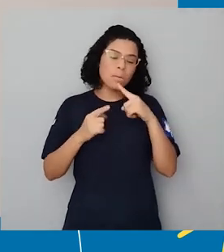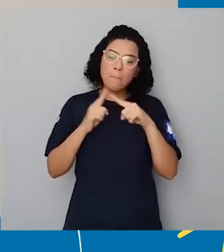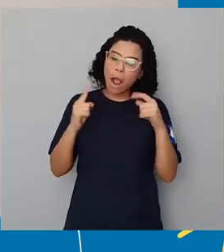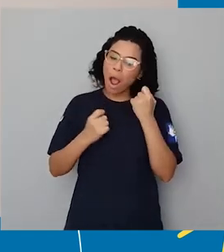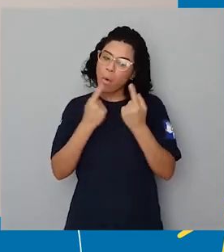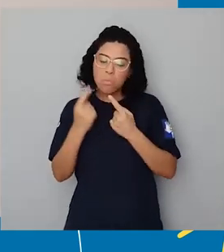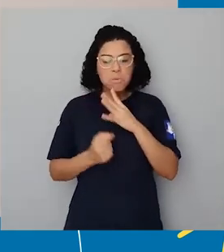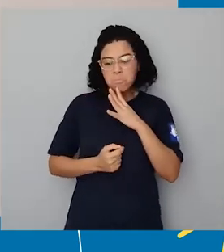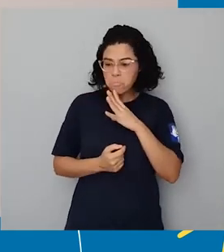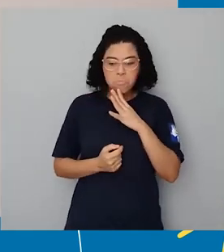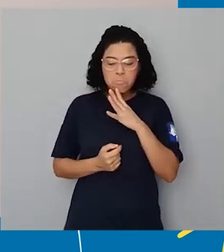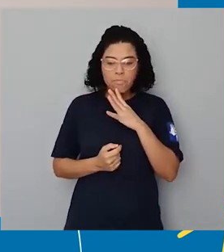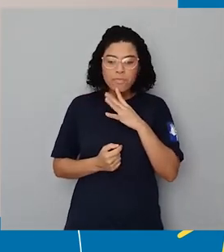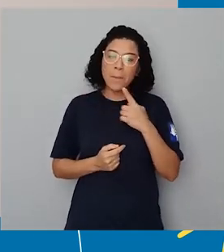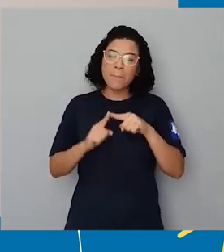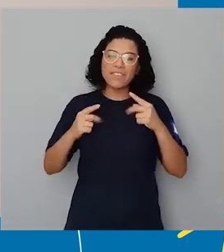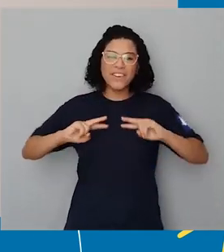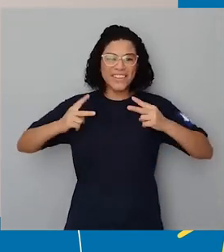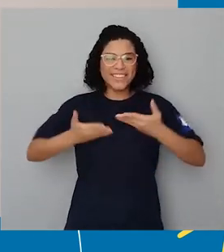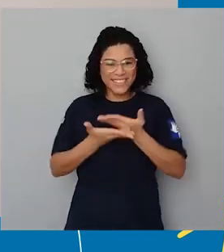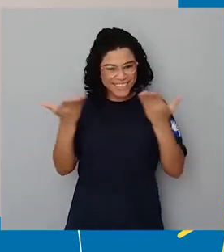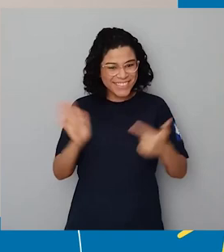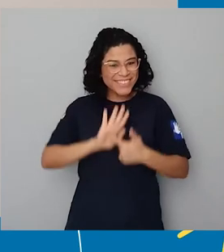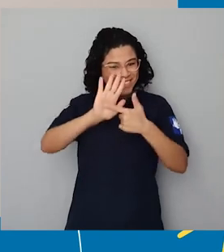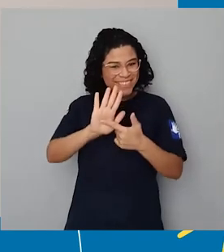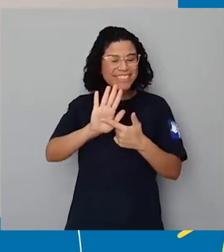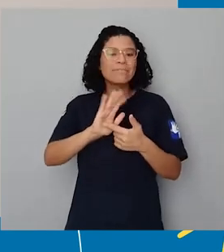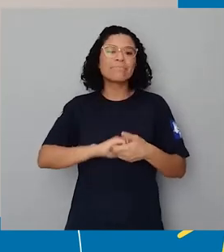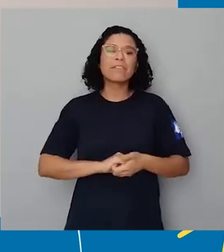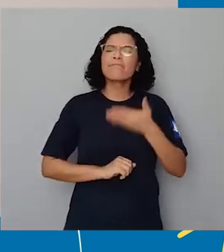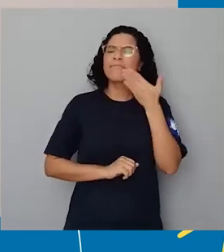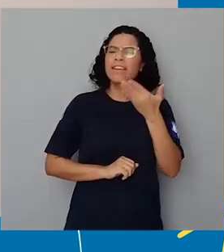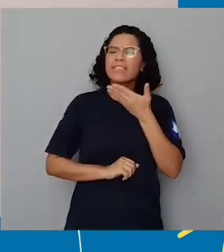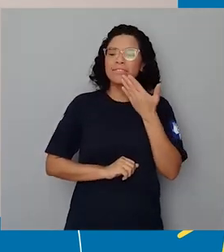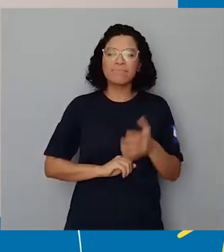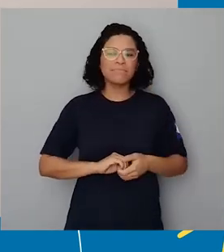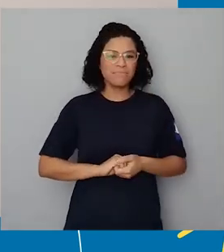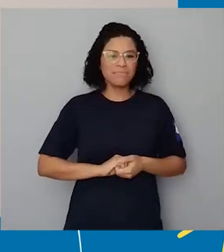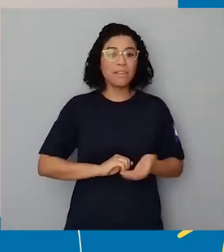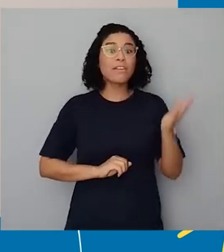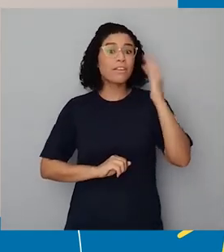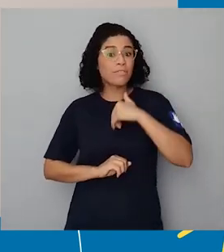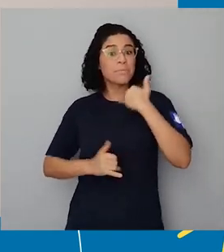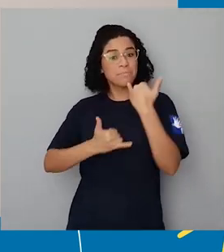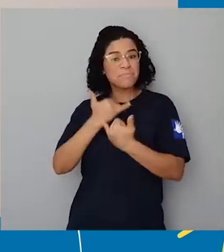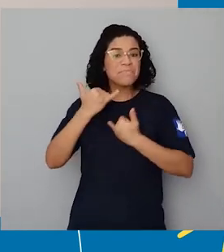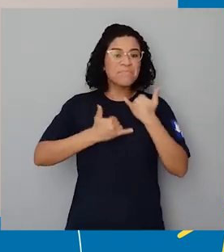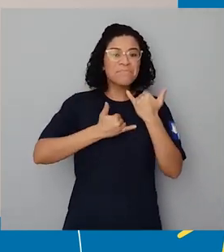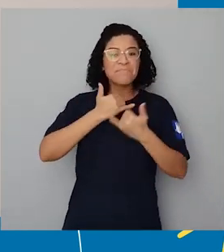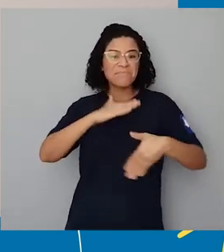vou partilhar aqui com vocês. O comecinho dela é bem fácil, é mais ou menos assim, ó. Vem brincar na rua